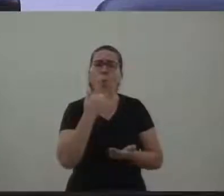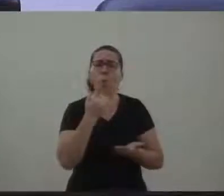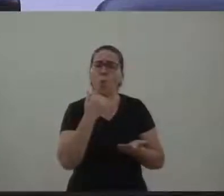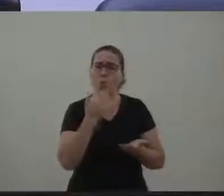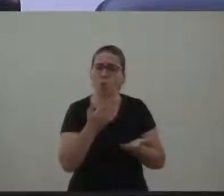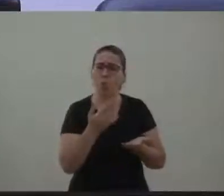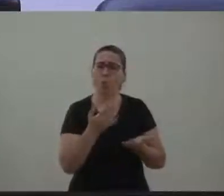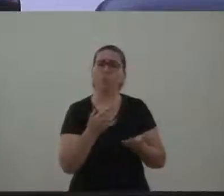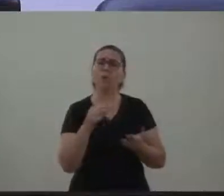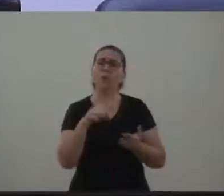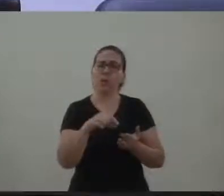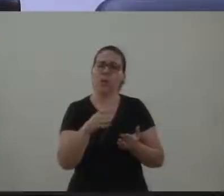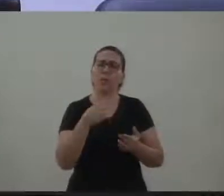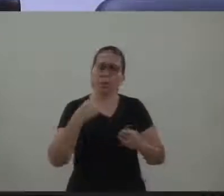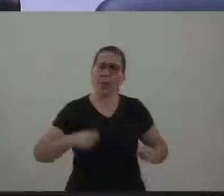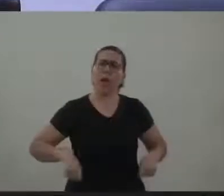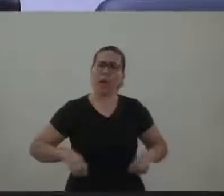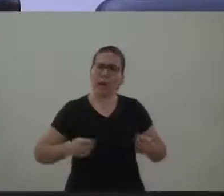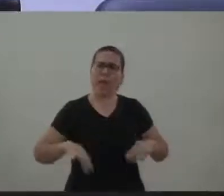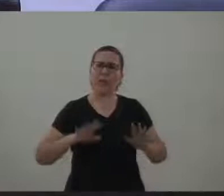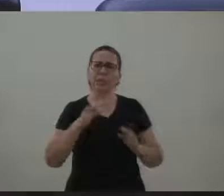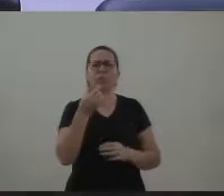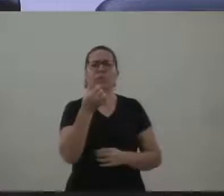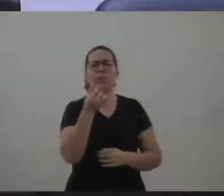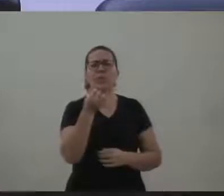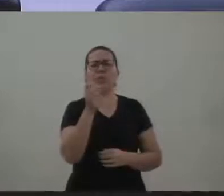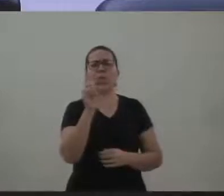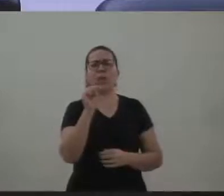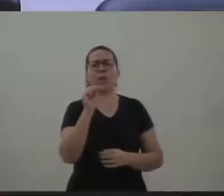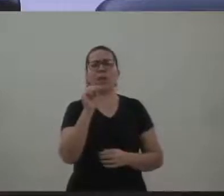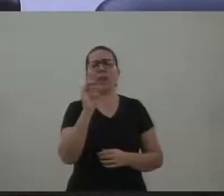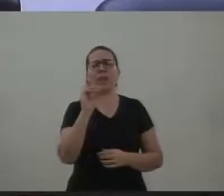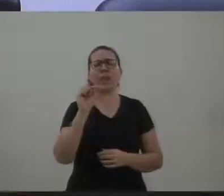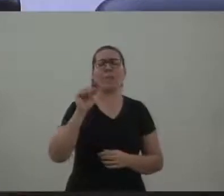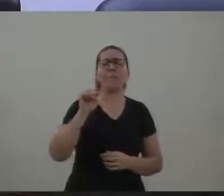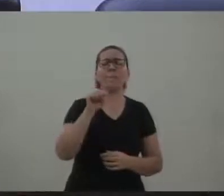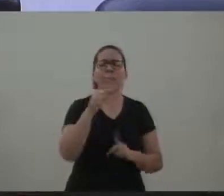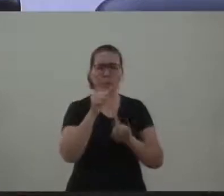efetivamente a municipalidade teria um gasto de 680 mil mês.